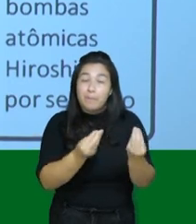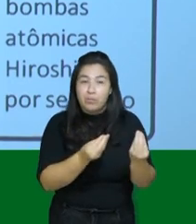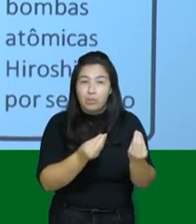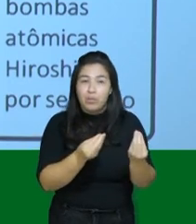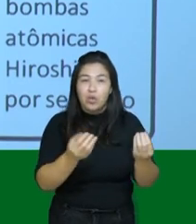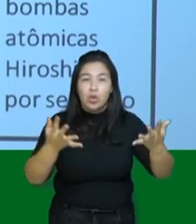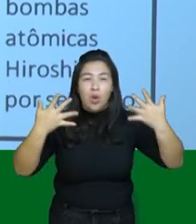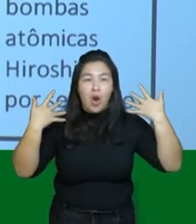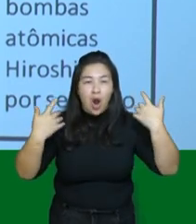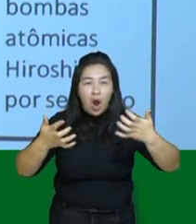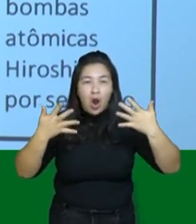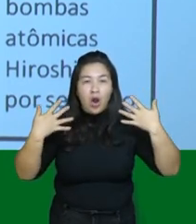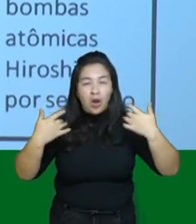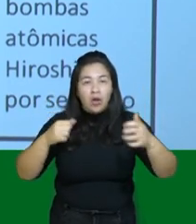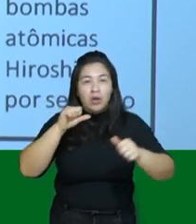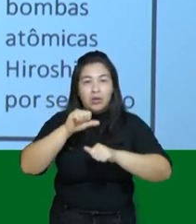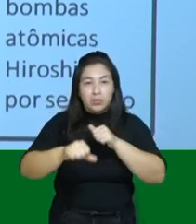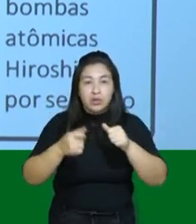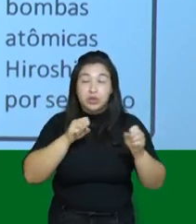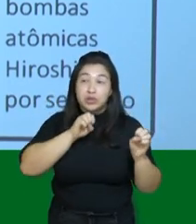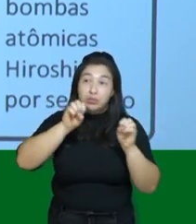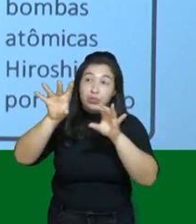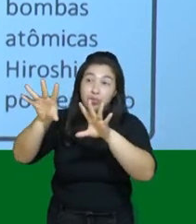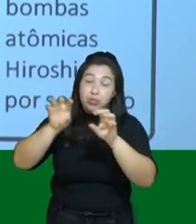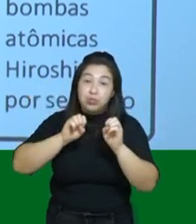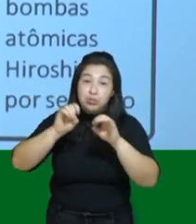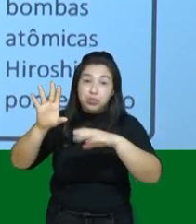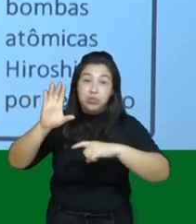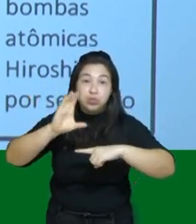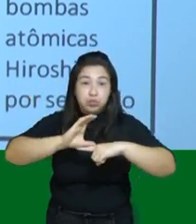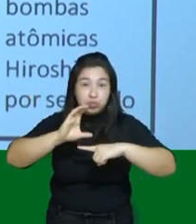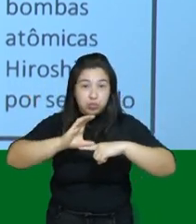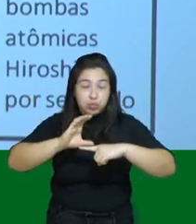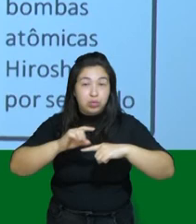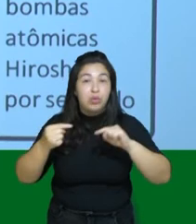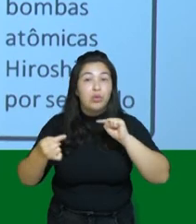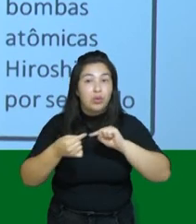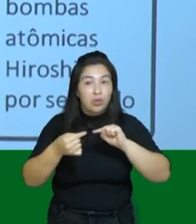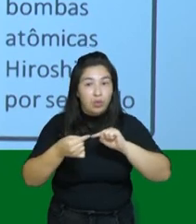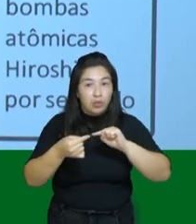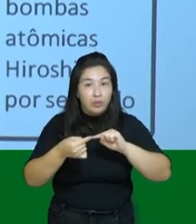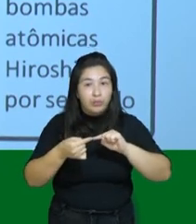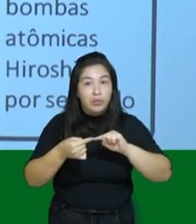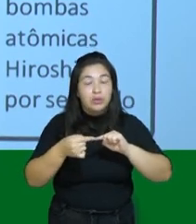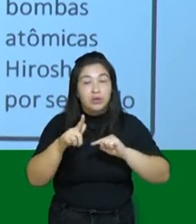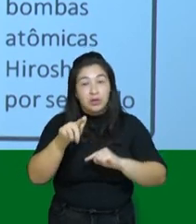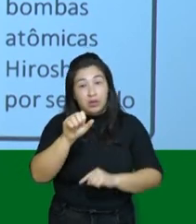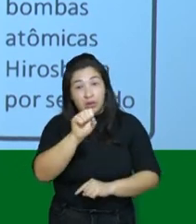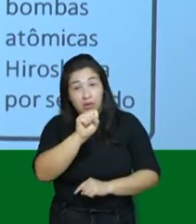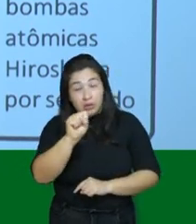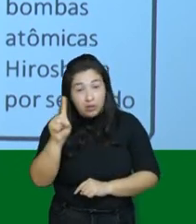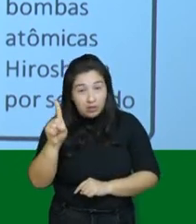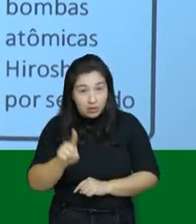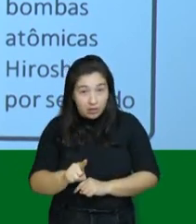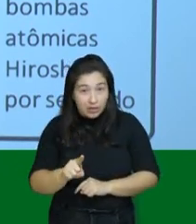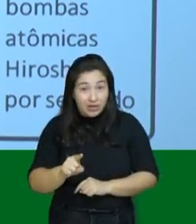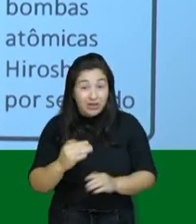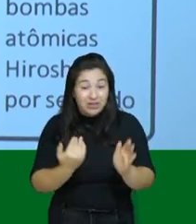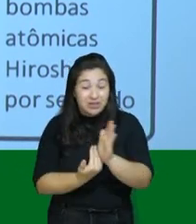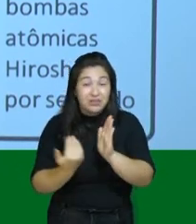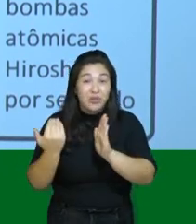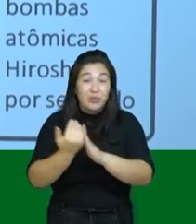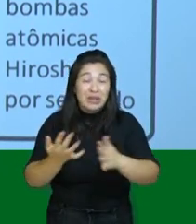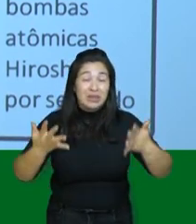das mudanças climáticas. Então, a gente emite gases, esses gases são do efeito estufa, e quanto mais gases do efeito estufa a gente tem, mais